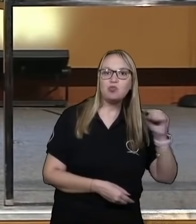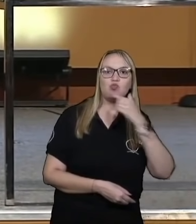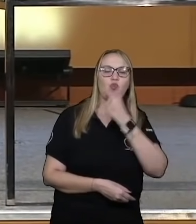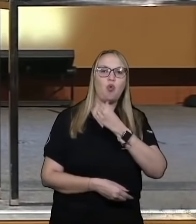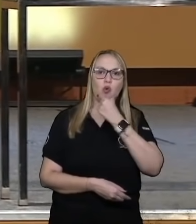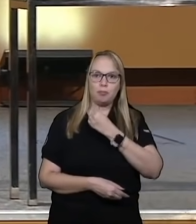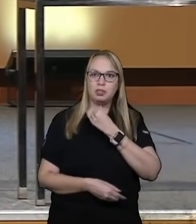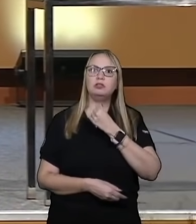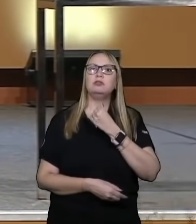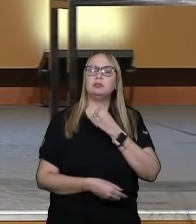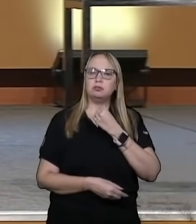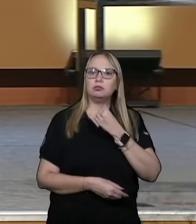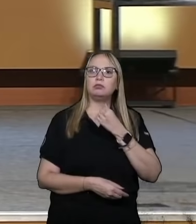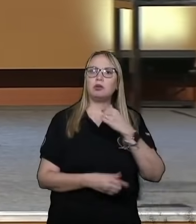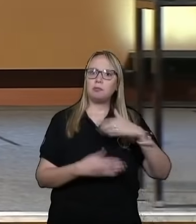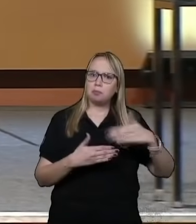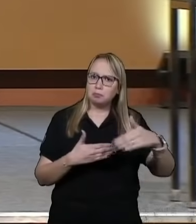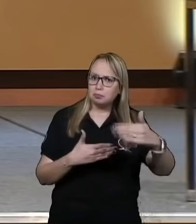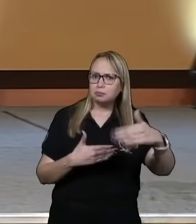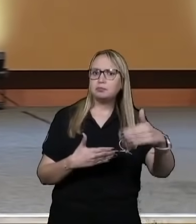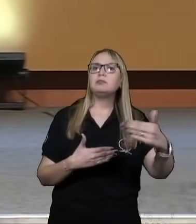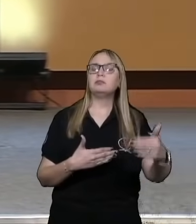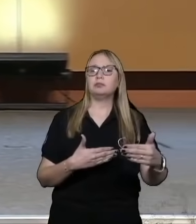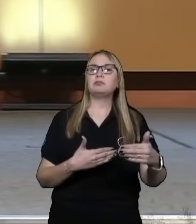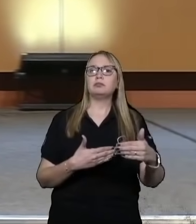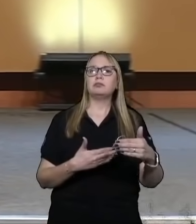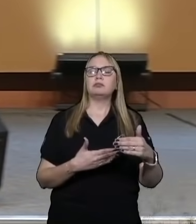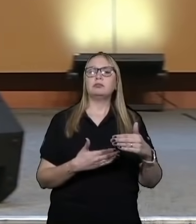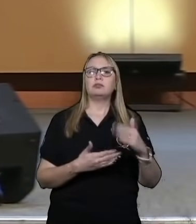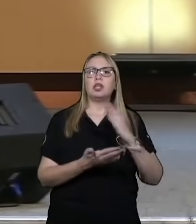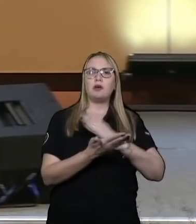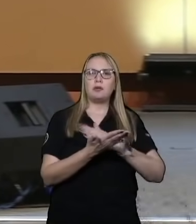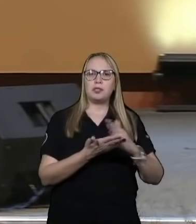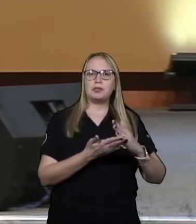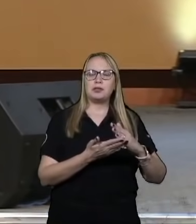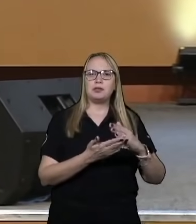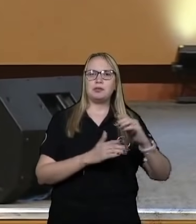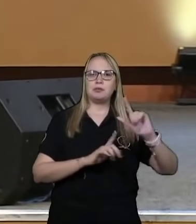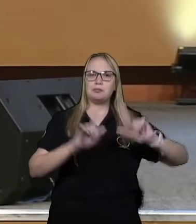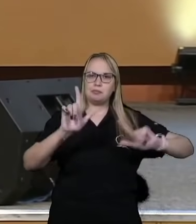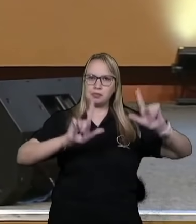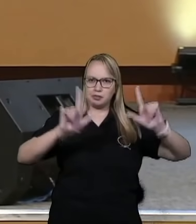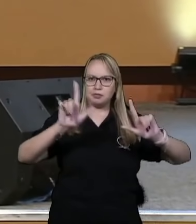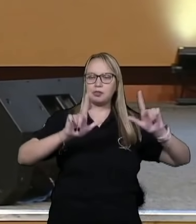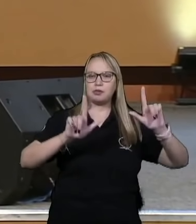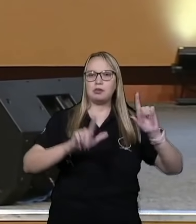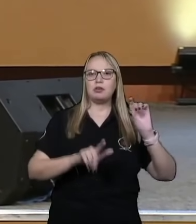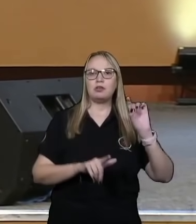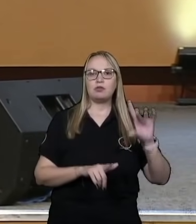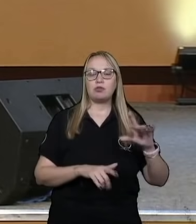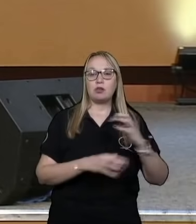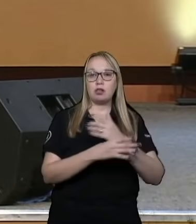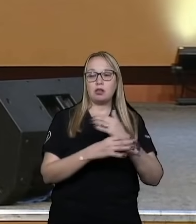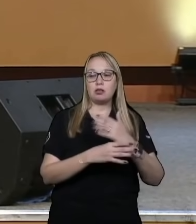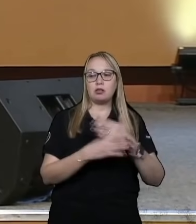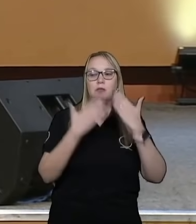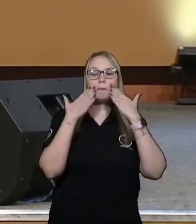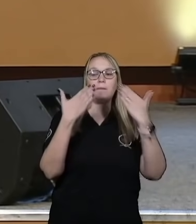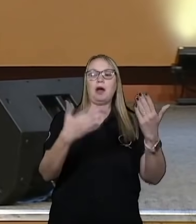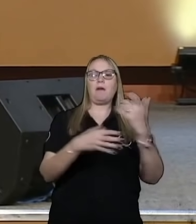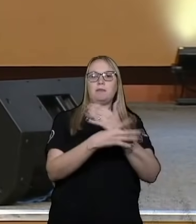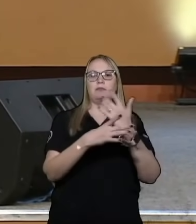irmão e eu comecei com meu programa de televisão exibido só na Cidade do Rio de